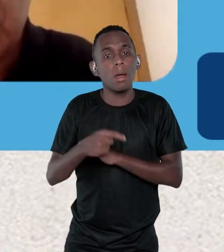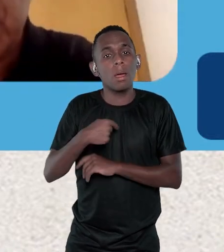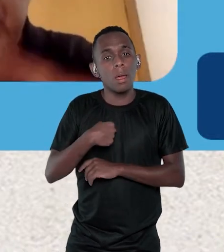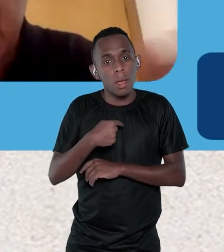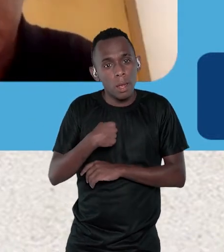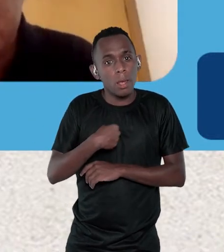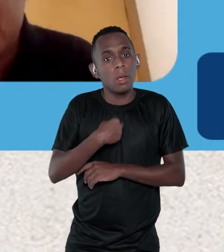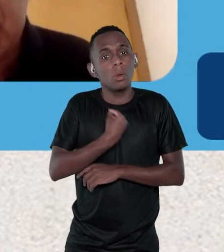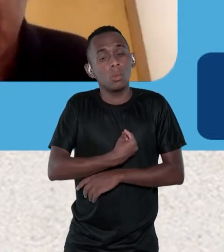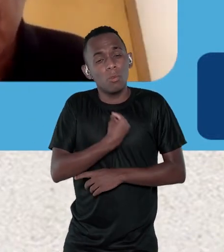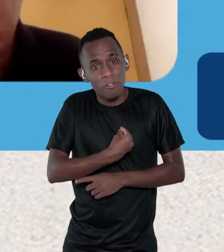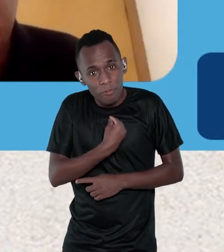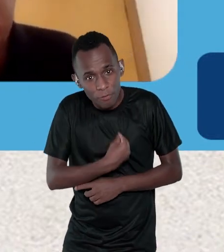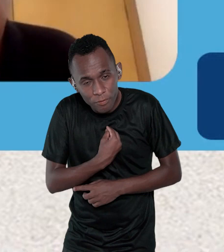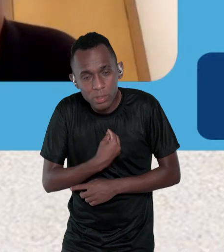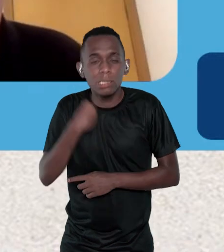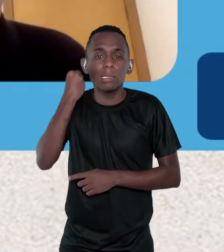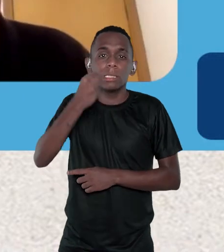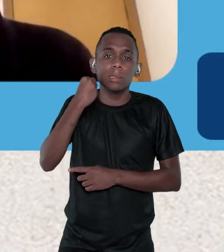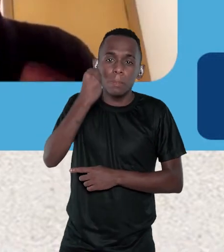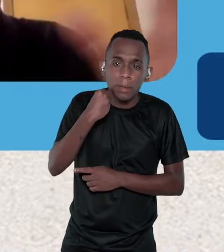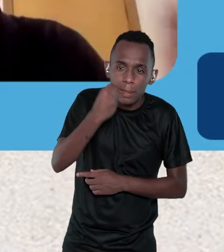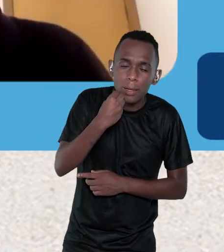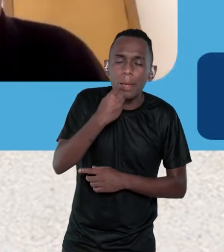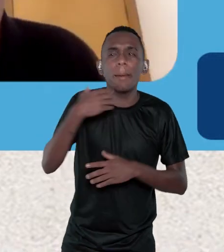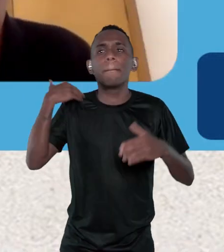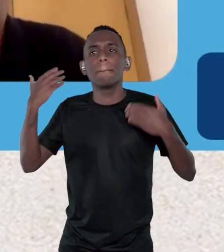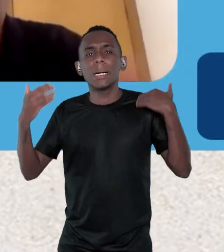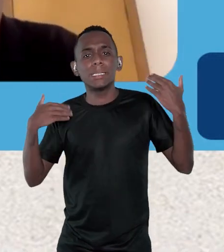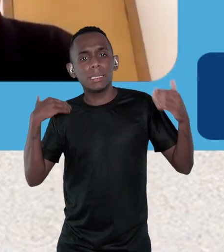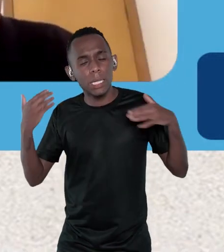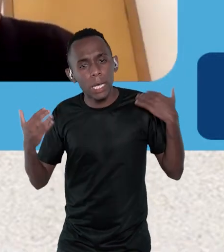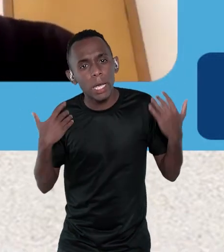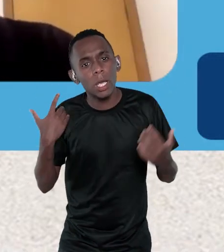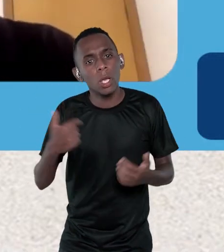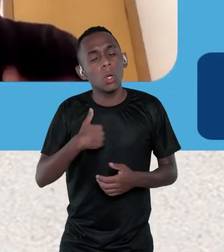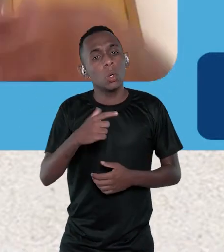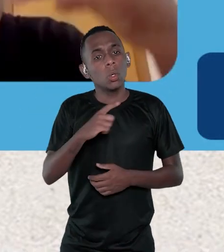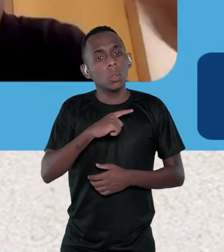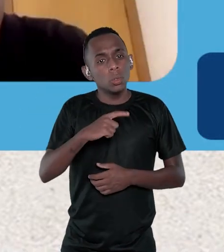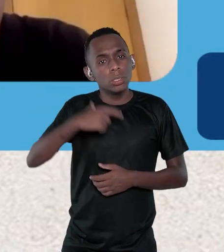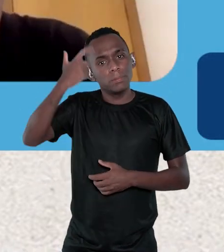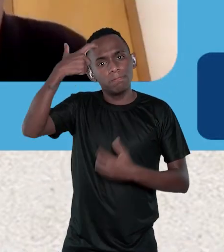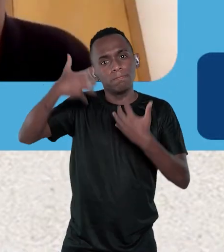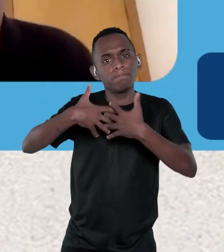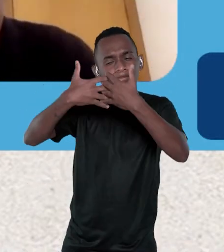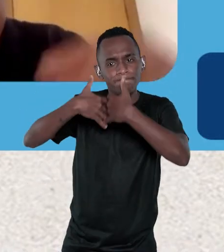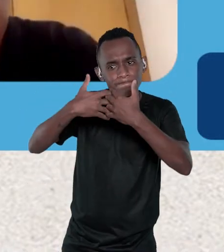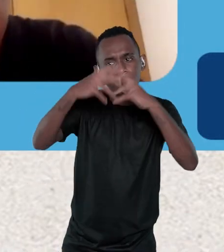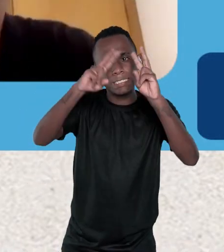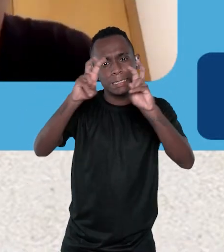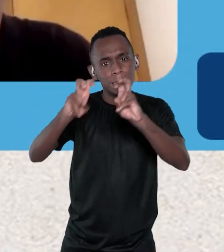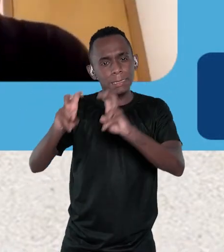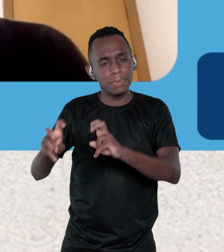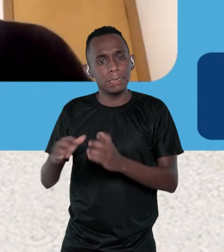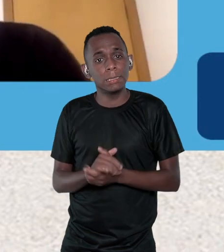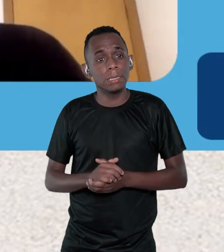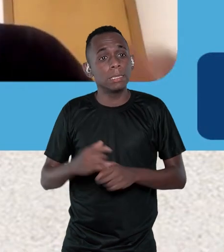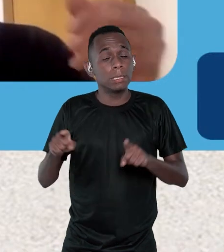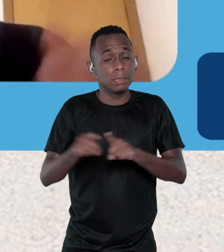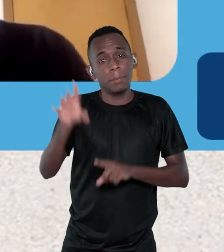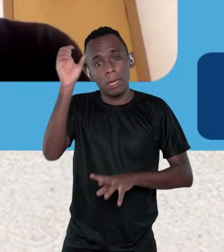sobre as comunidades nas quais eu vivi, convivi,